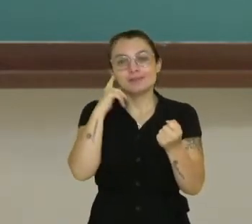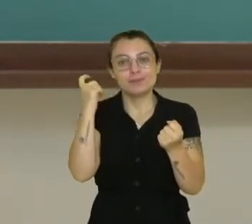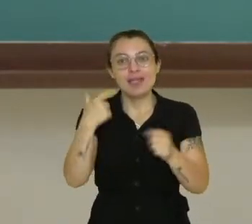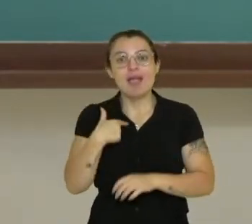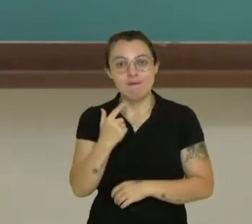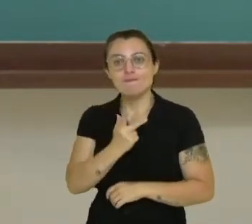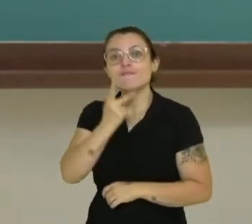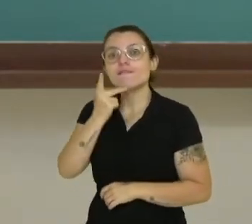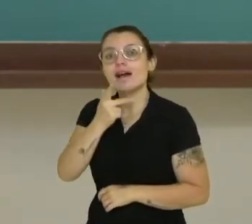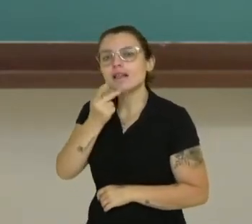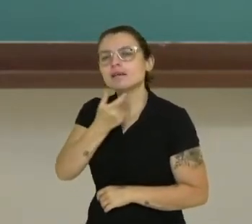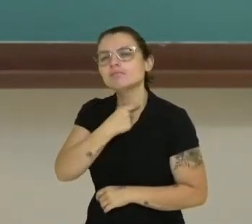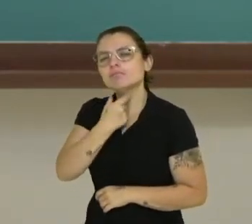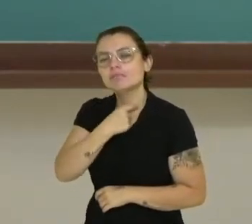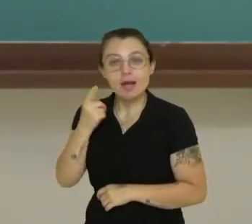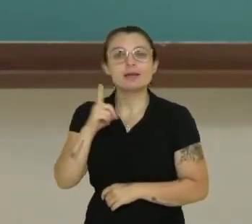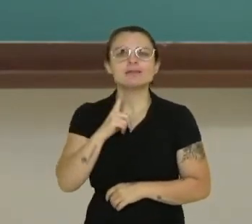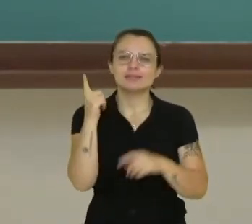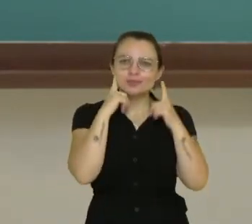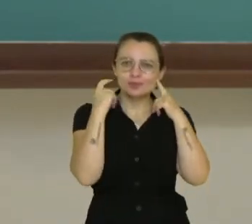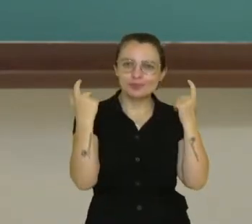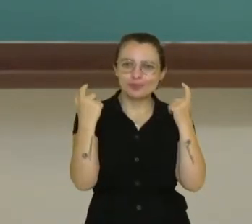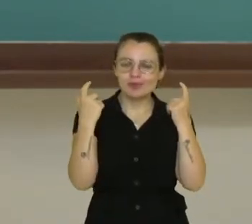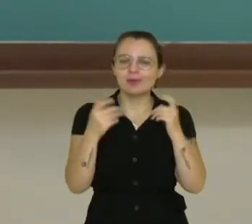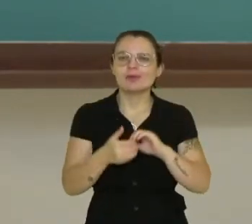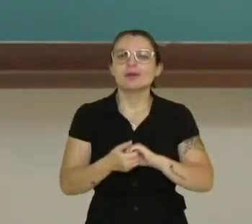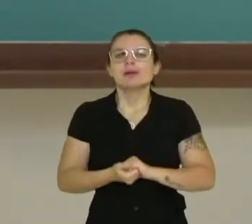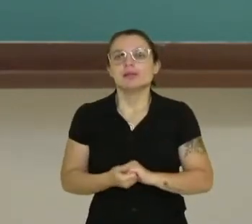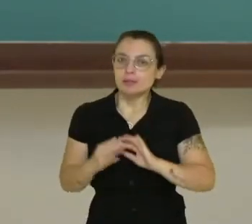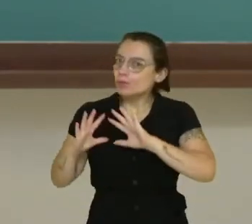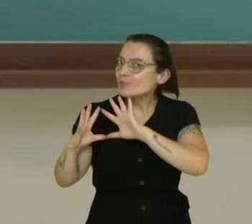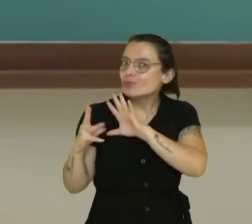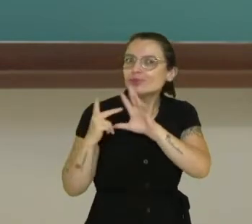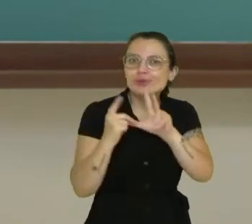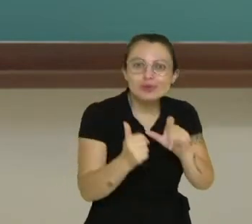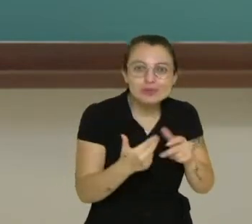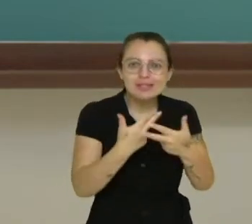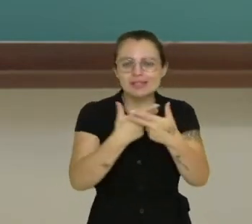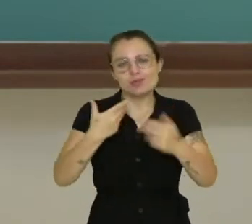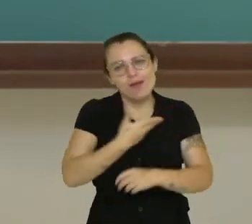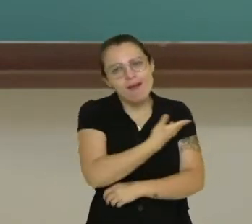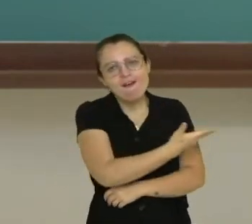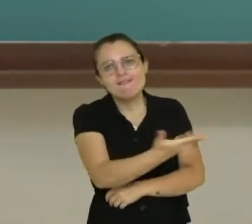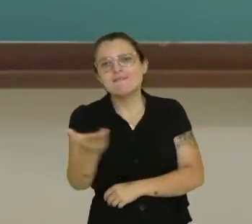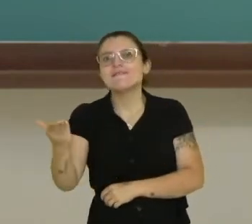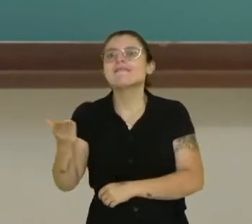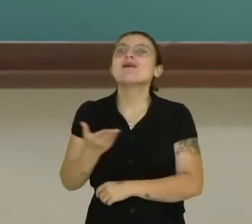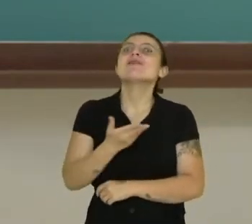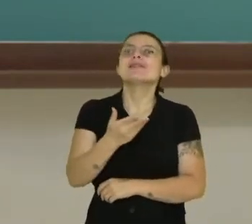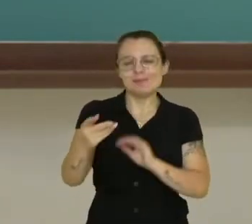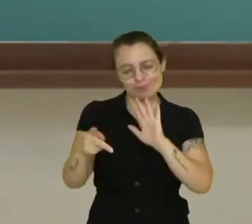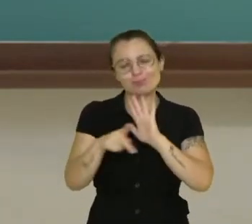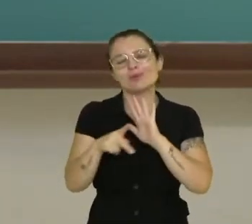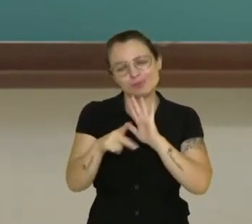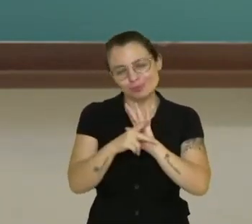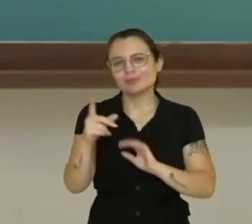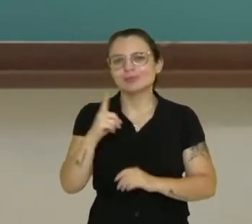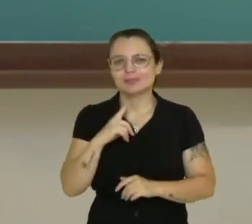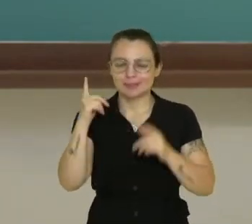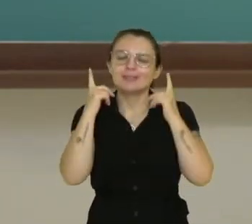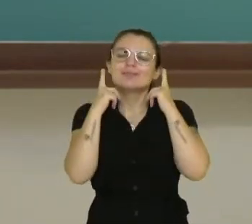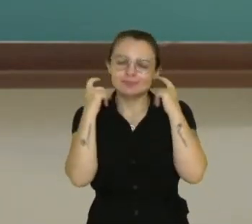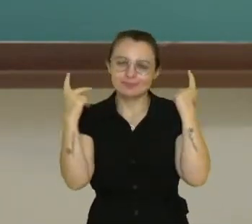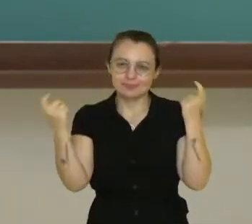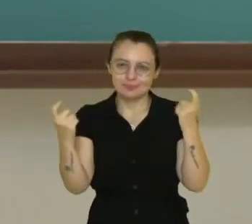som. Tudo à nossa volta emite som. Houve um teórico da